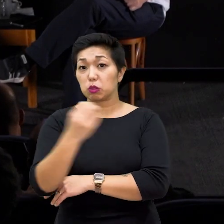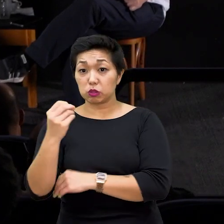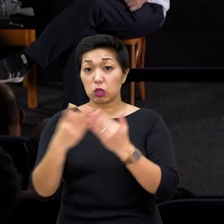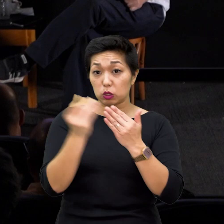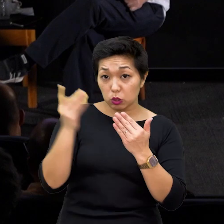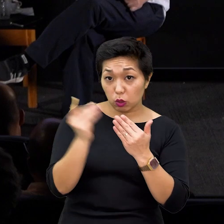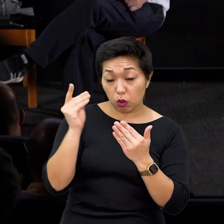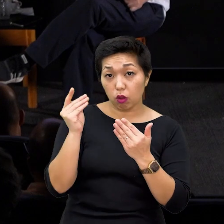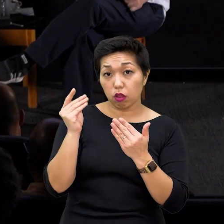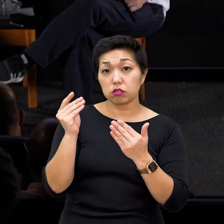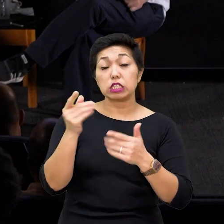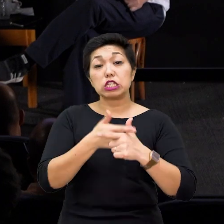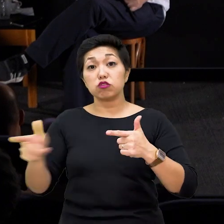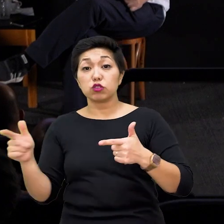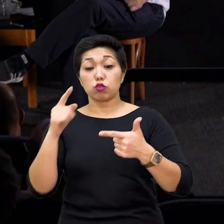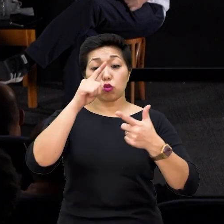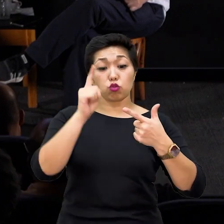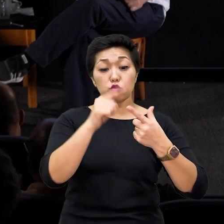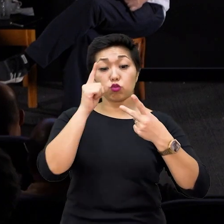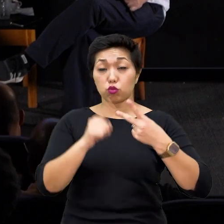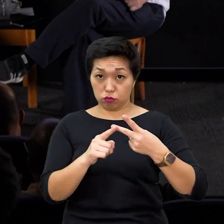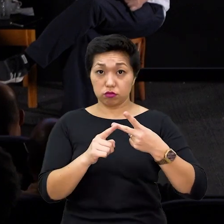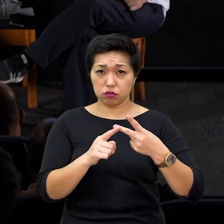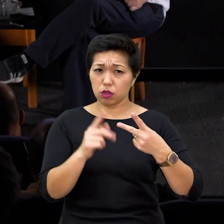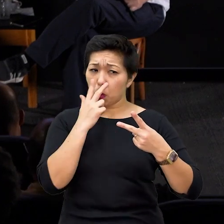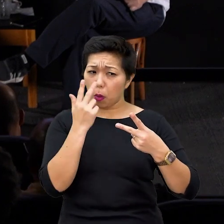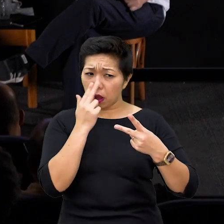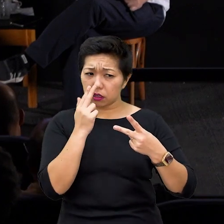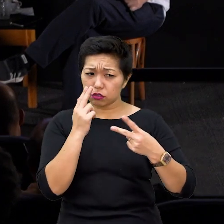$2.200, acho que em 2 parcelas. Esse é o 500 e pouco,